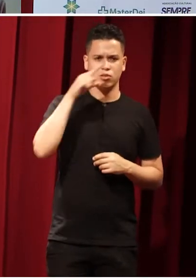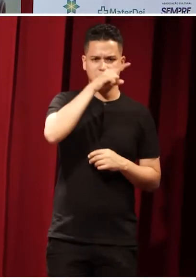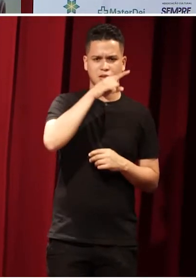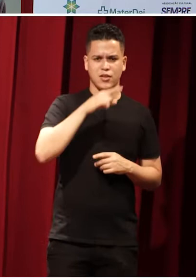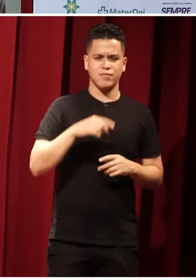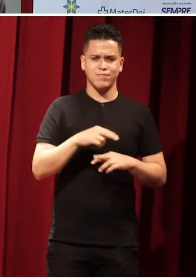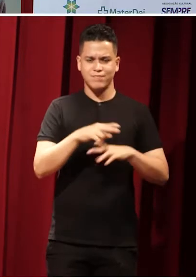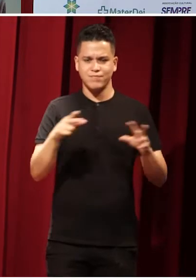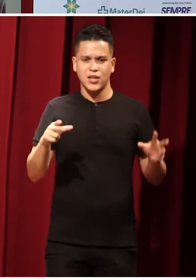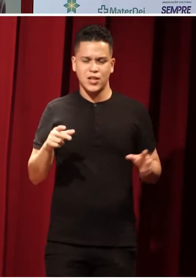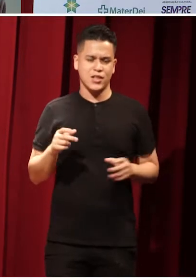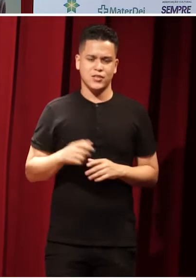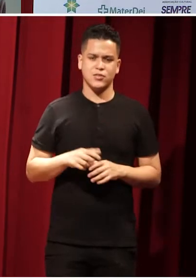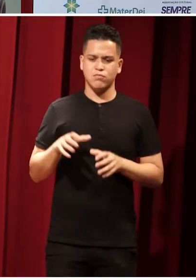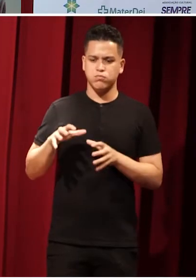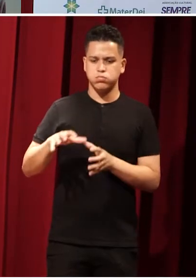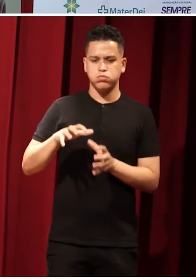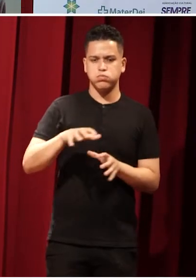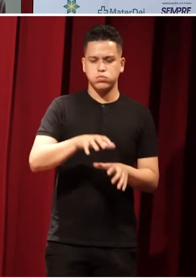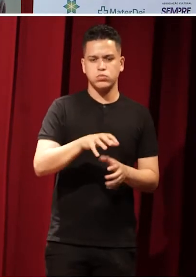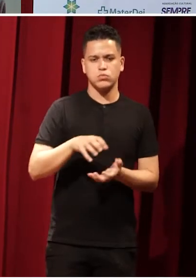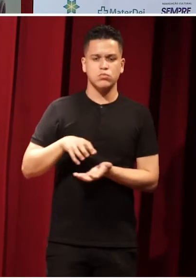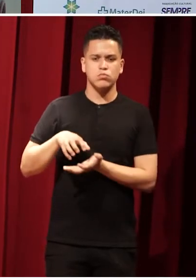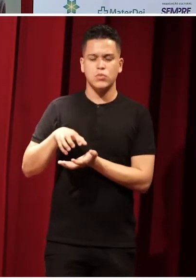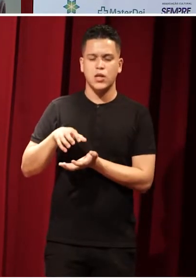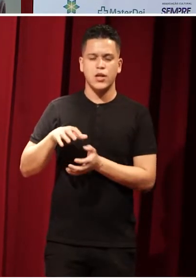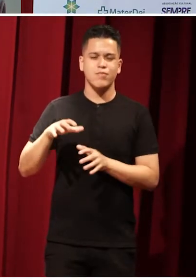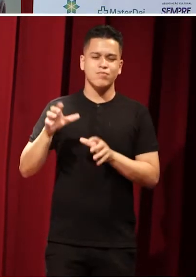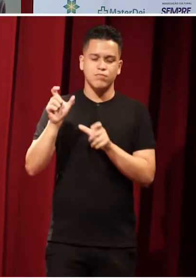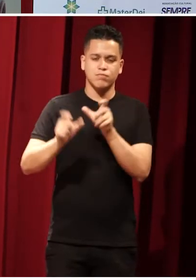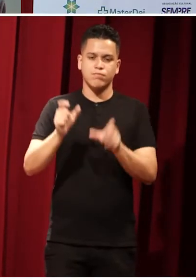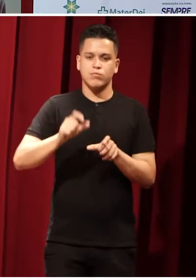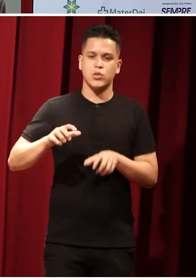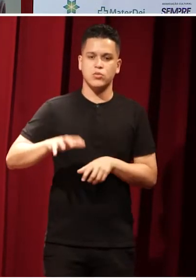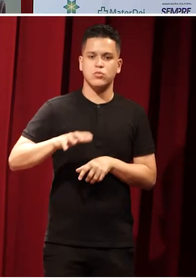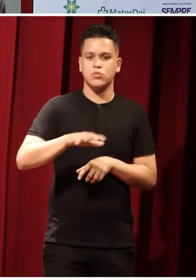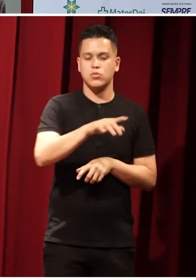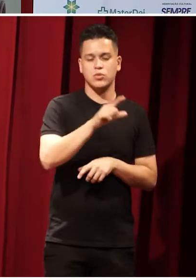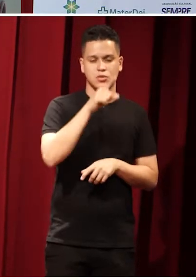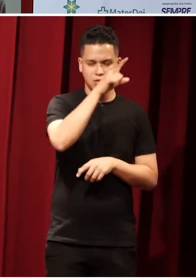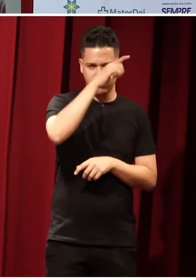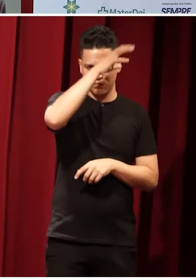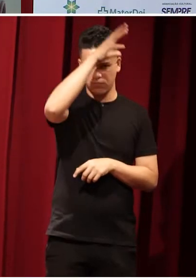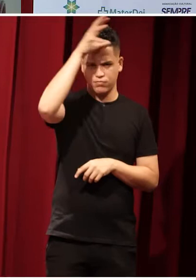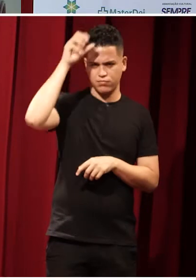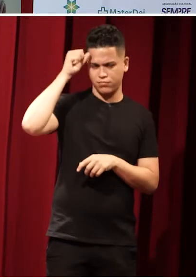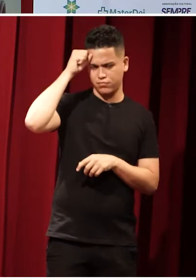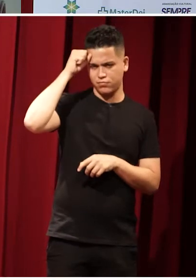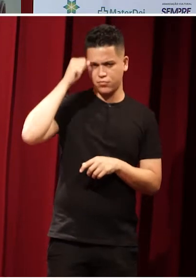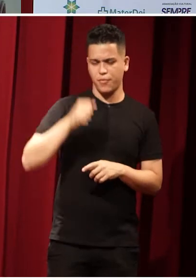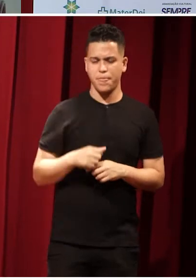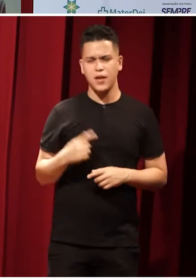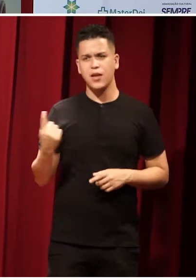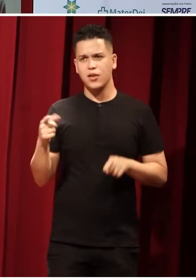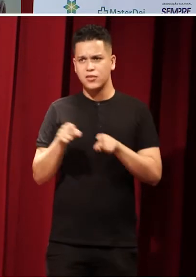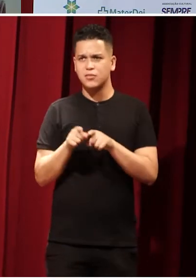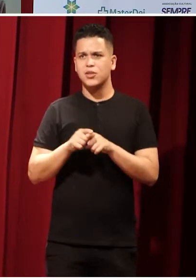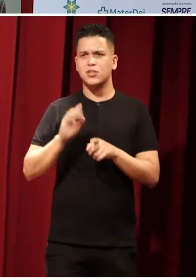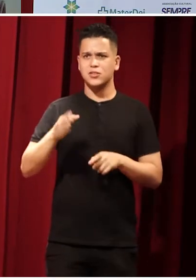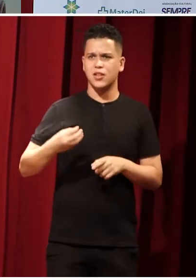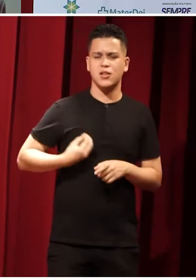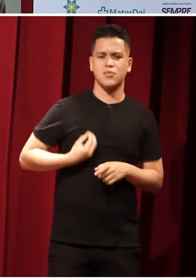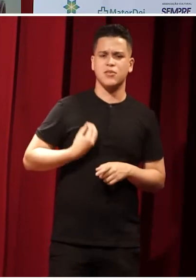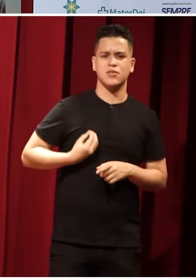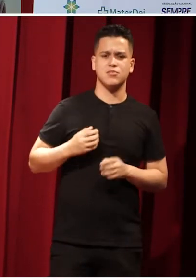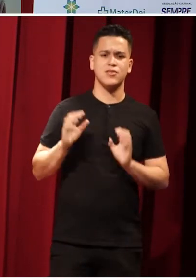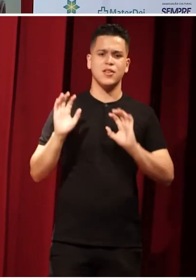que é completamente diferente do ativismo do qual eu fiz parte quando eu tinha 20 e